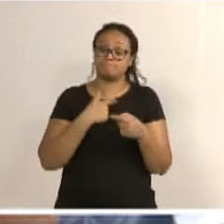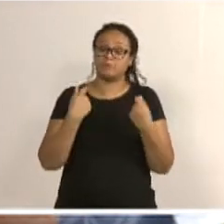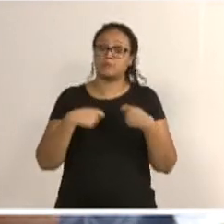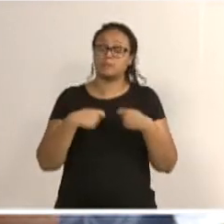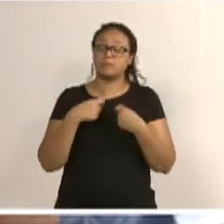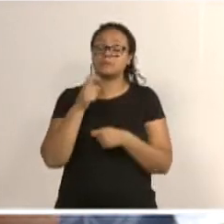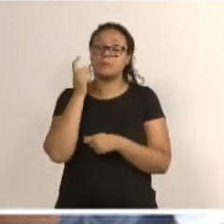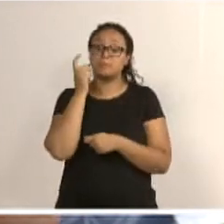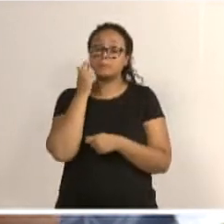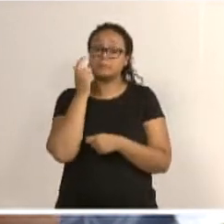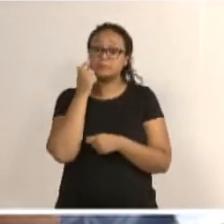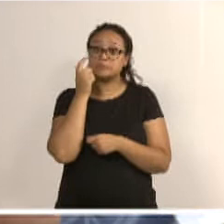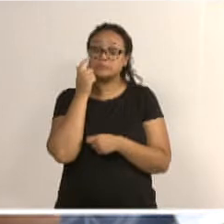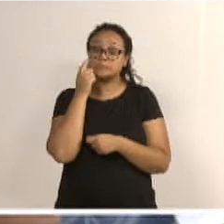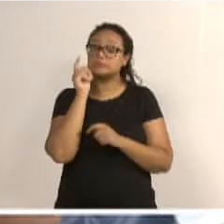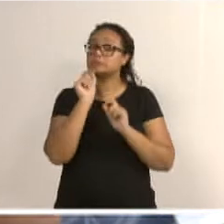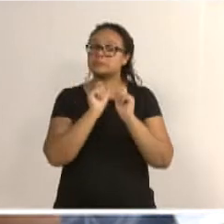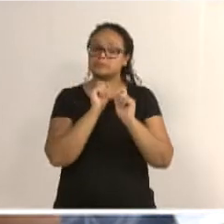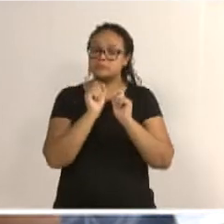viabilidade